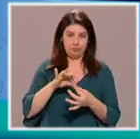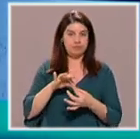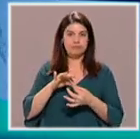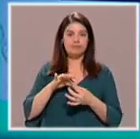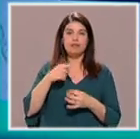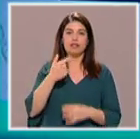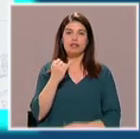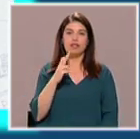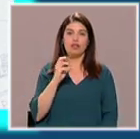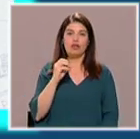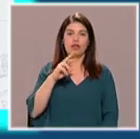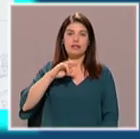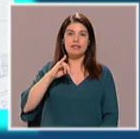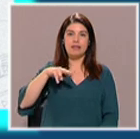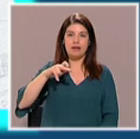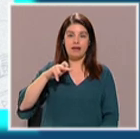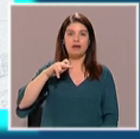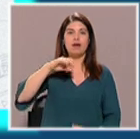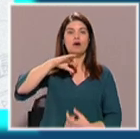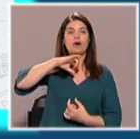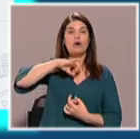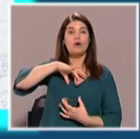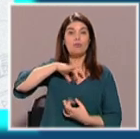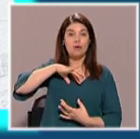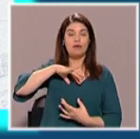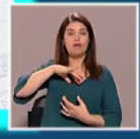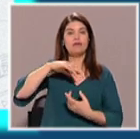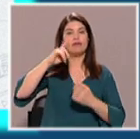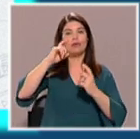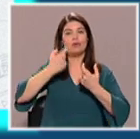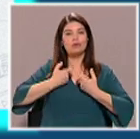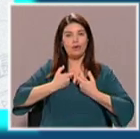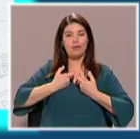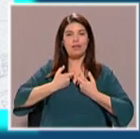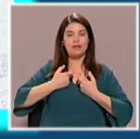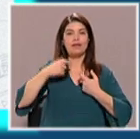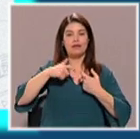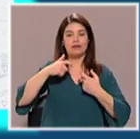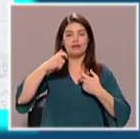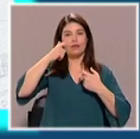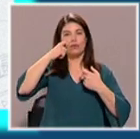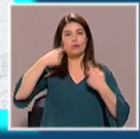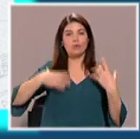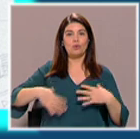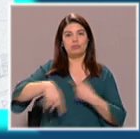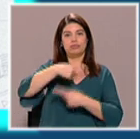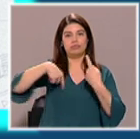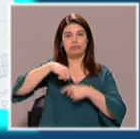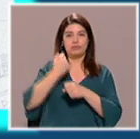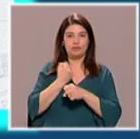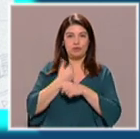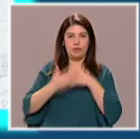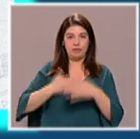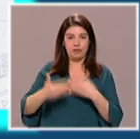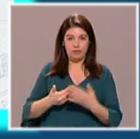tiroxina, hormona esta que é nada mais do que responsável pelo controle do nosso metabolismo celular. Sendo assim, é fácil perceber